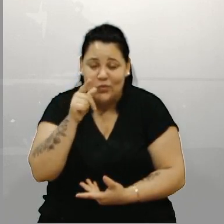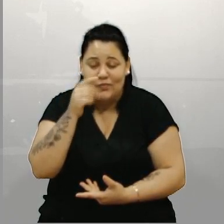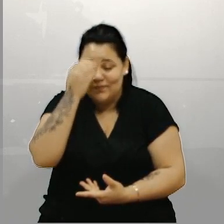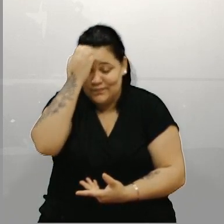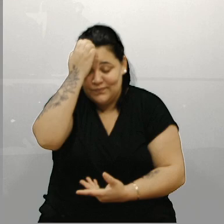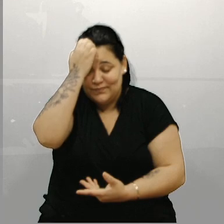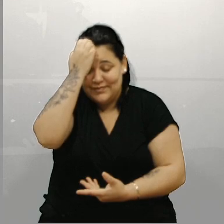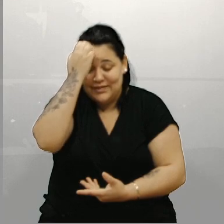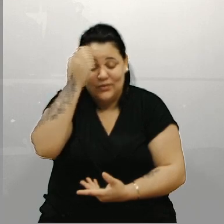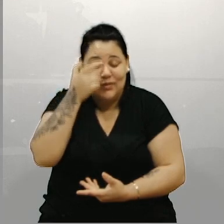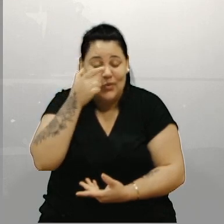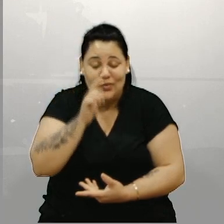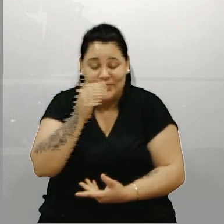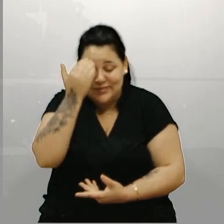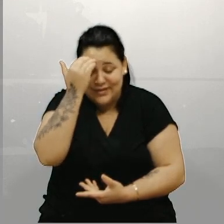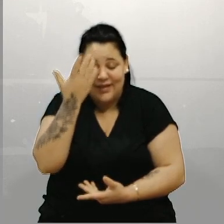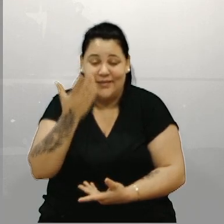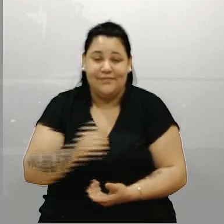Olha como é que está o banco.